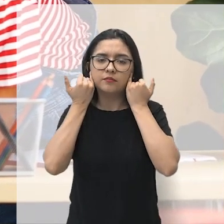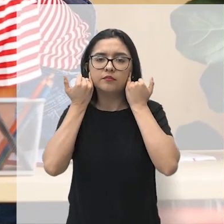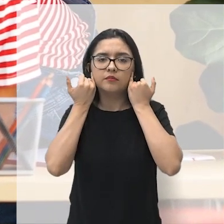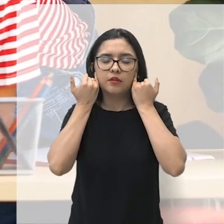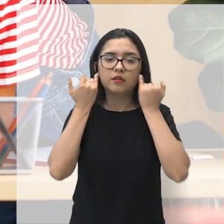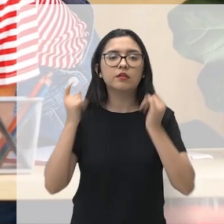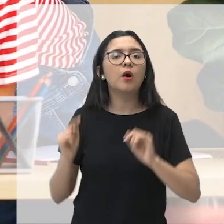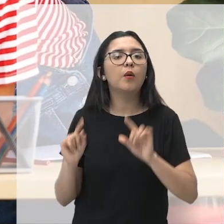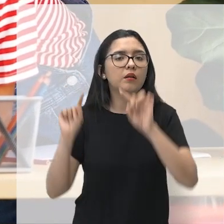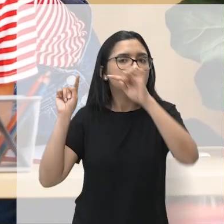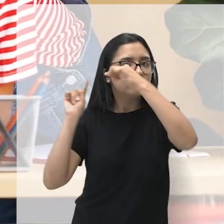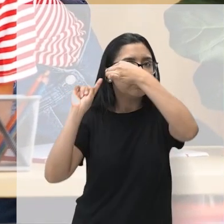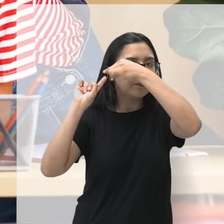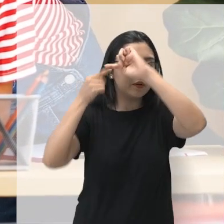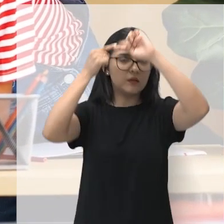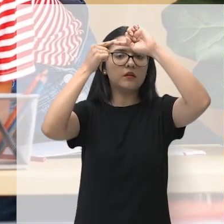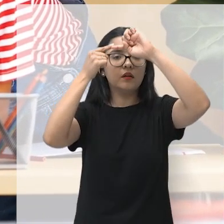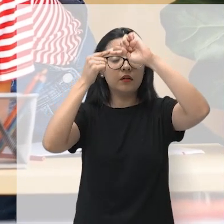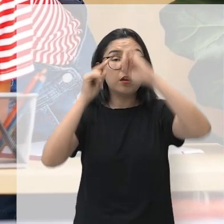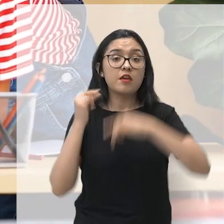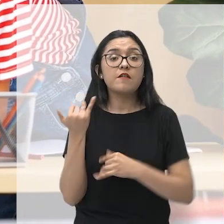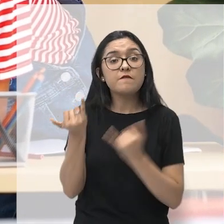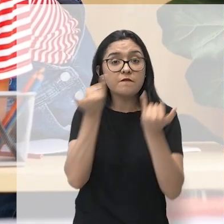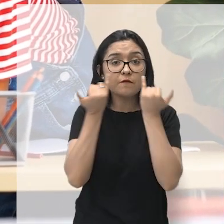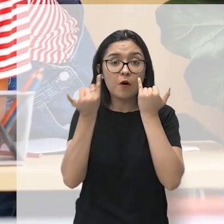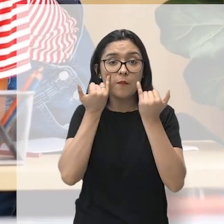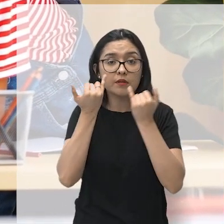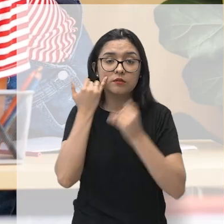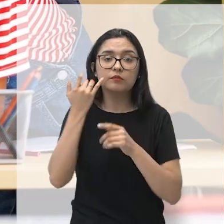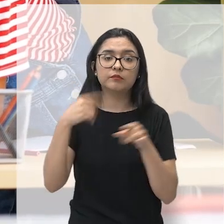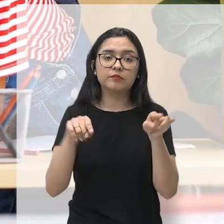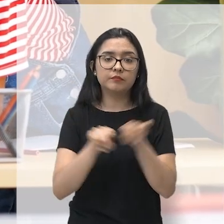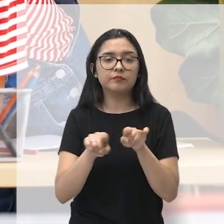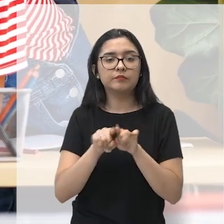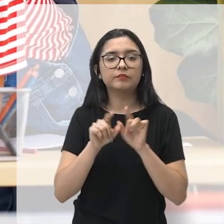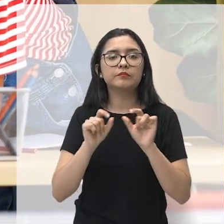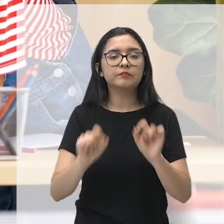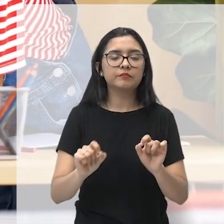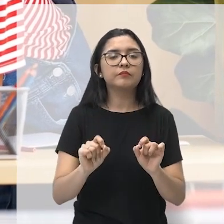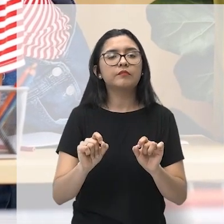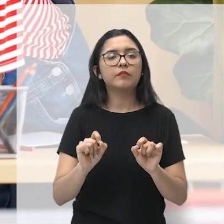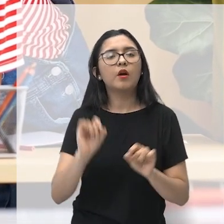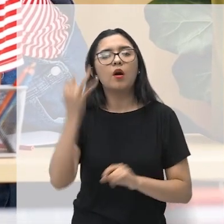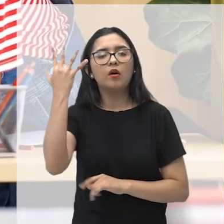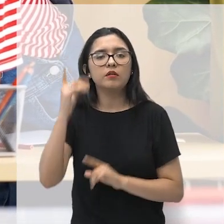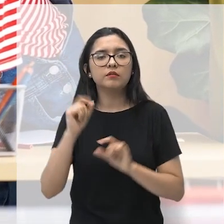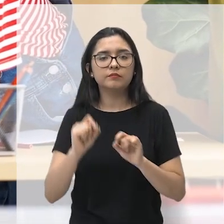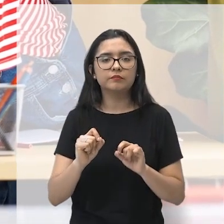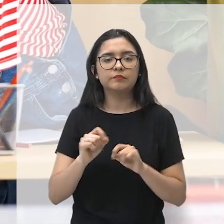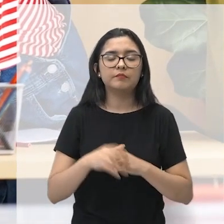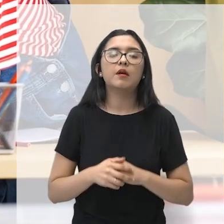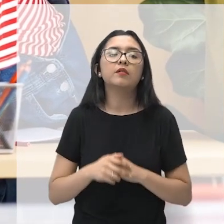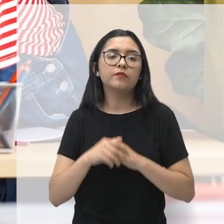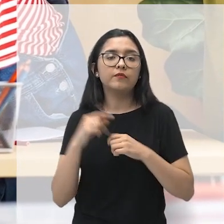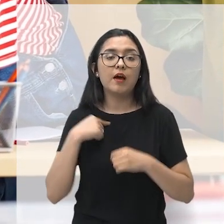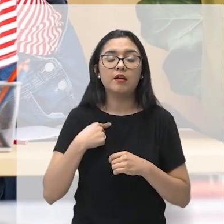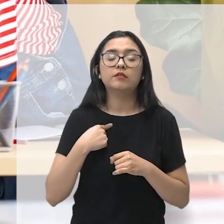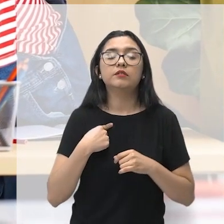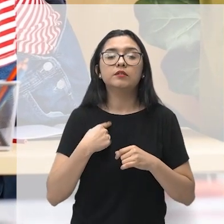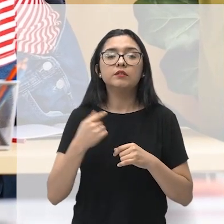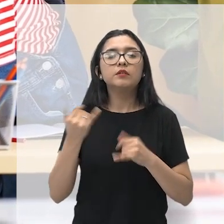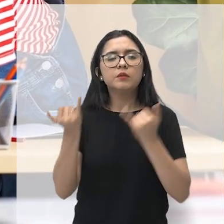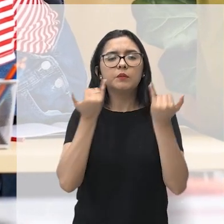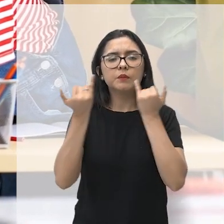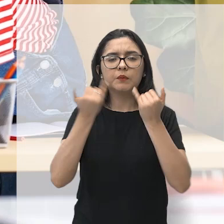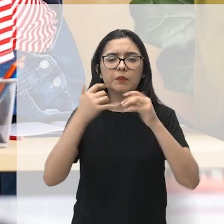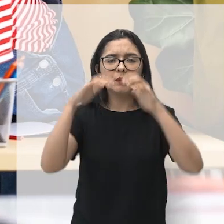receptores sensoriais transmitem a informação para a medula espinhal, que, por sua vez, envia sinais para o cérebro,